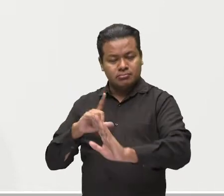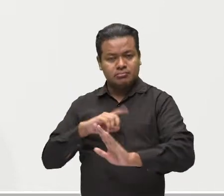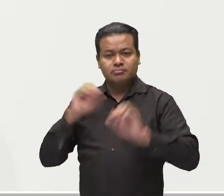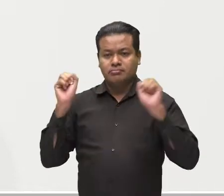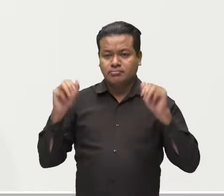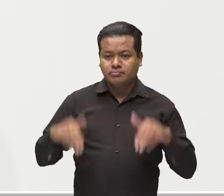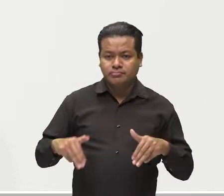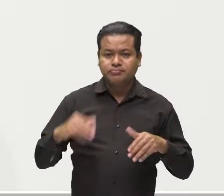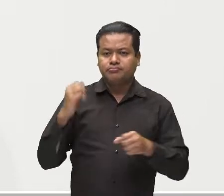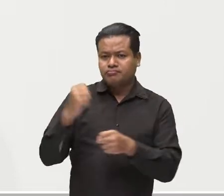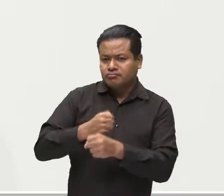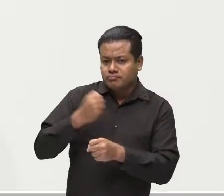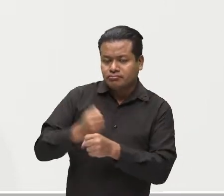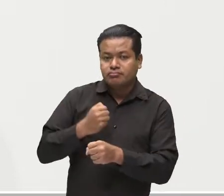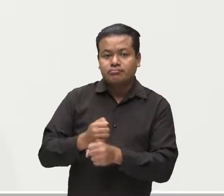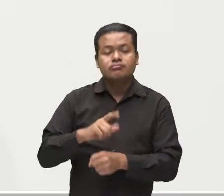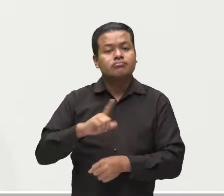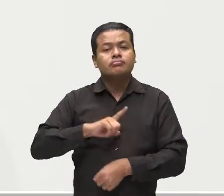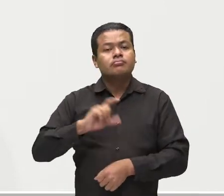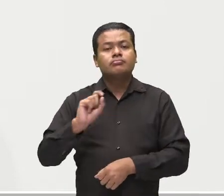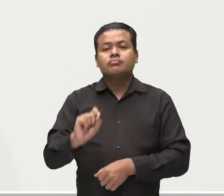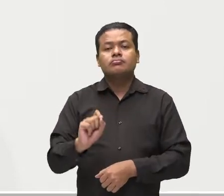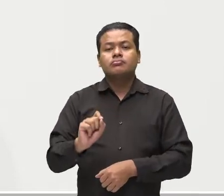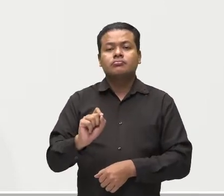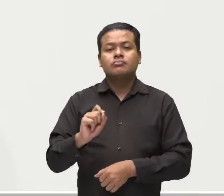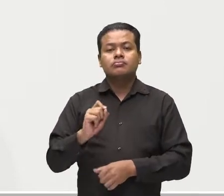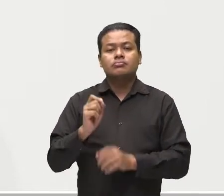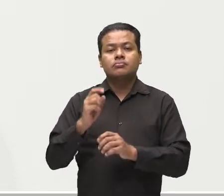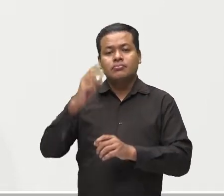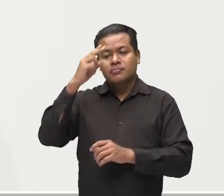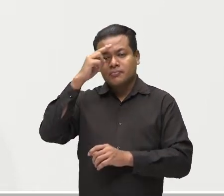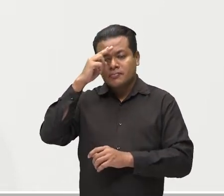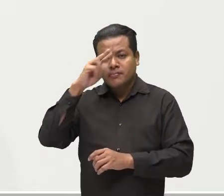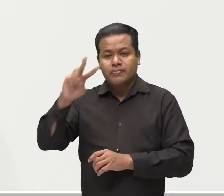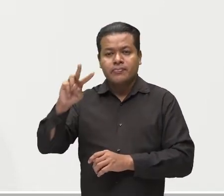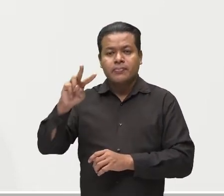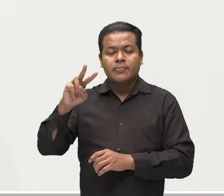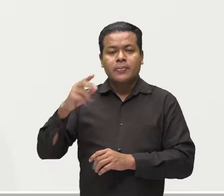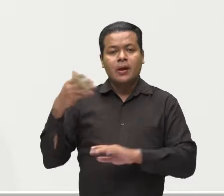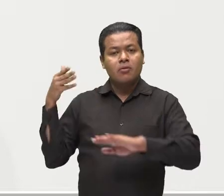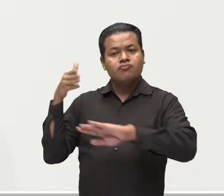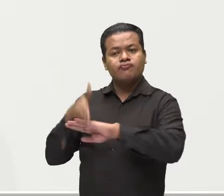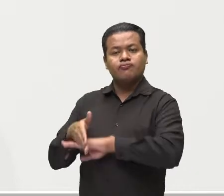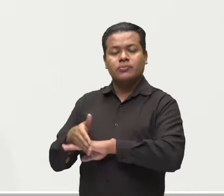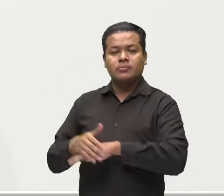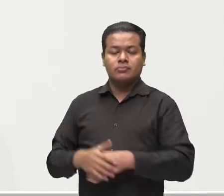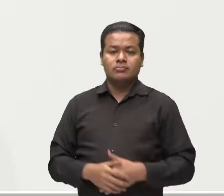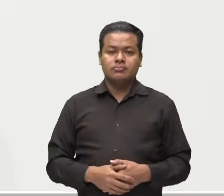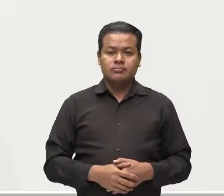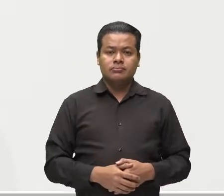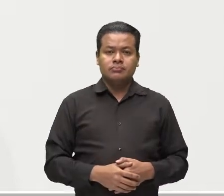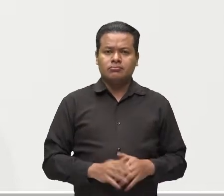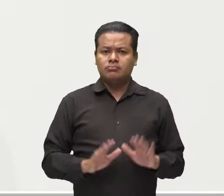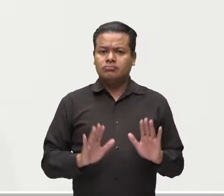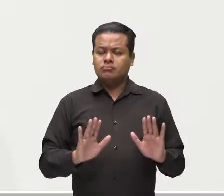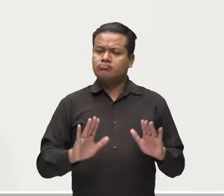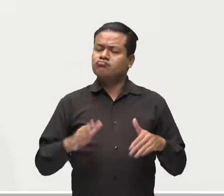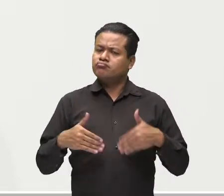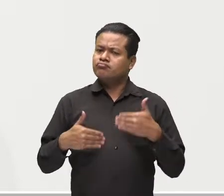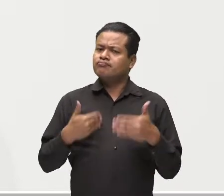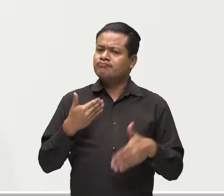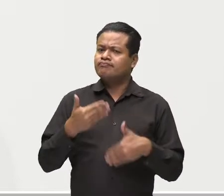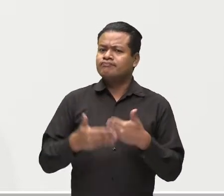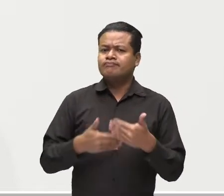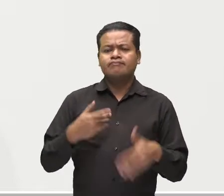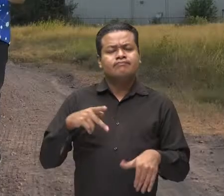foram construídos e que tem essas comunidades mexicanas entrando, né, no território. E aí, ao longo do tempo, o país